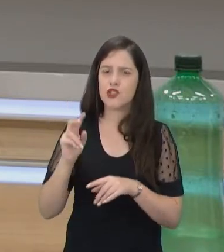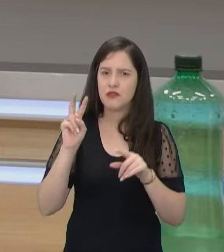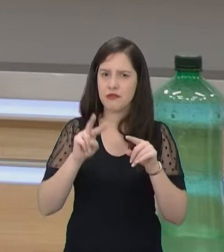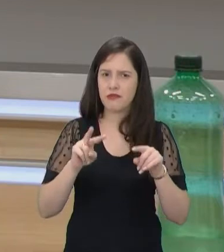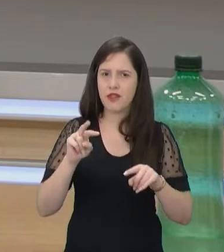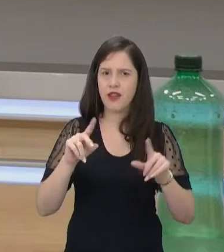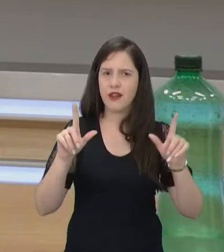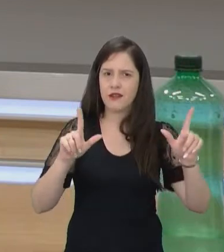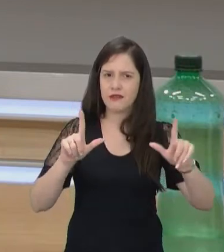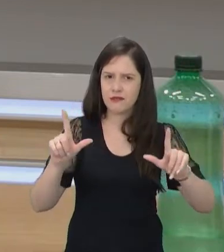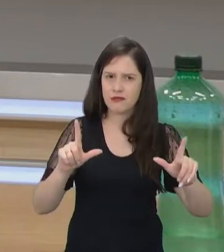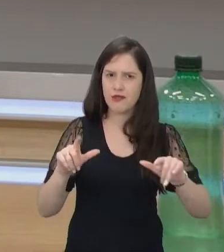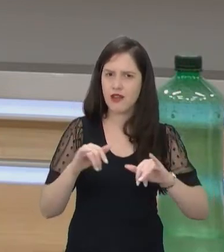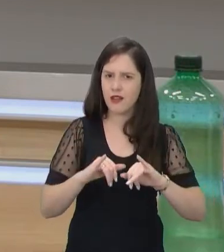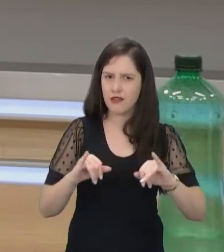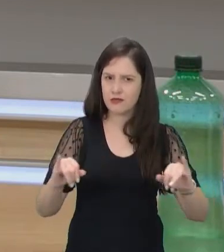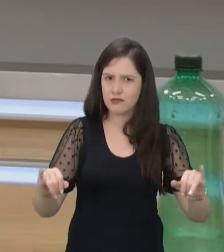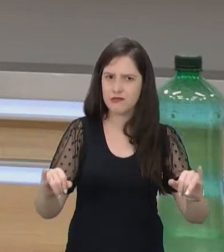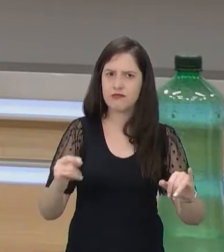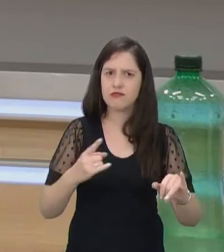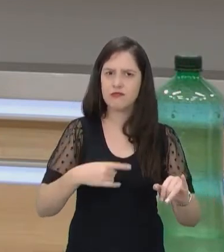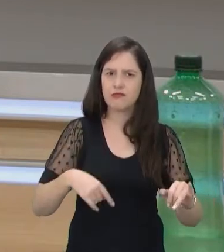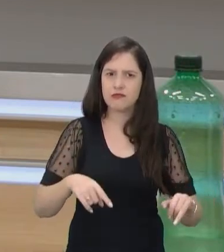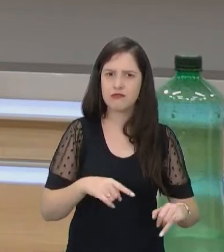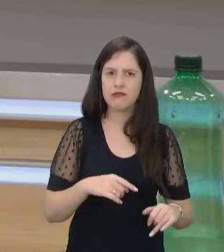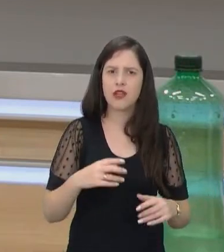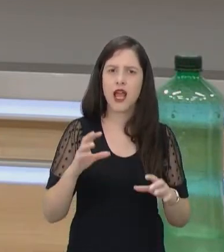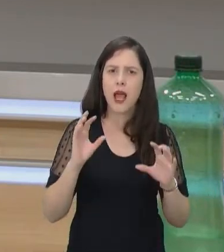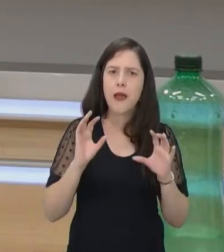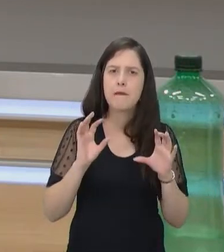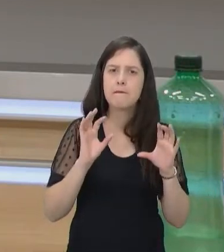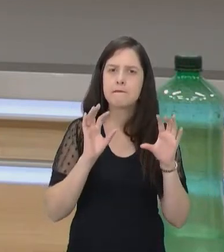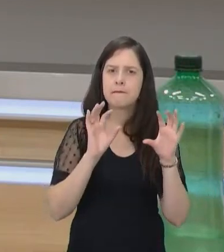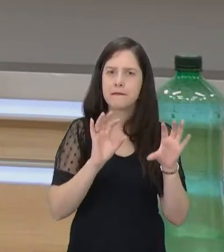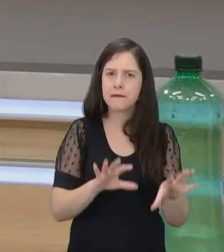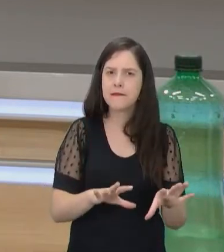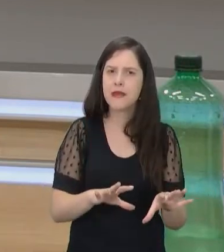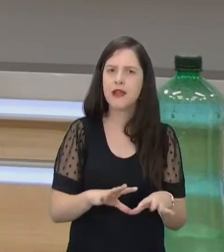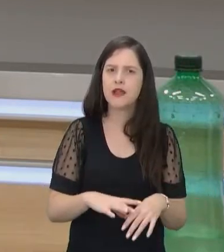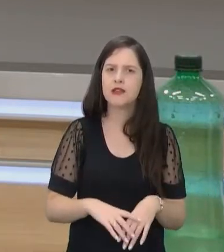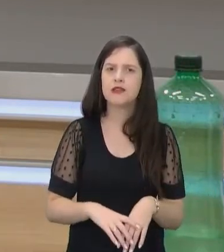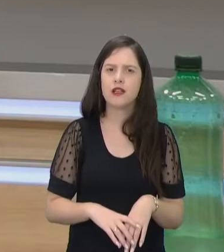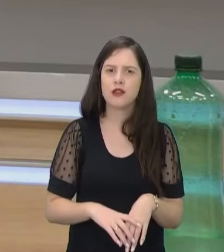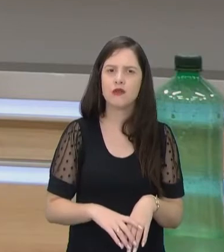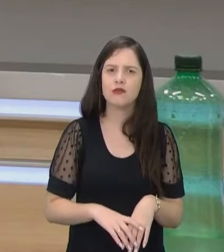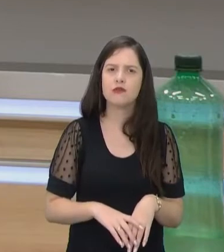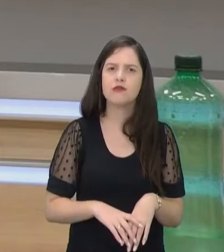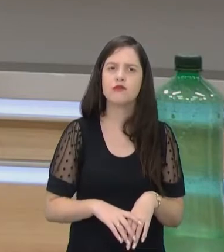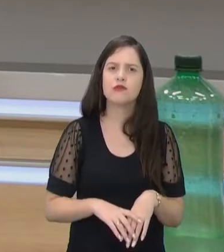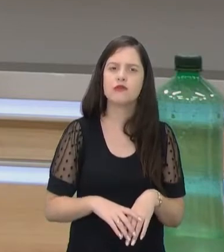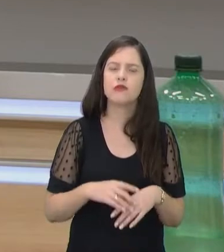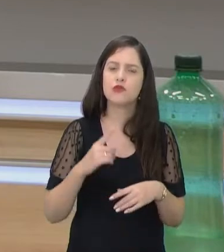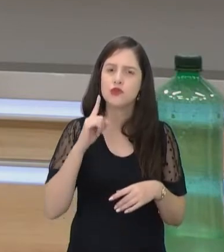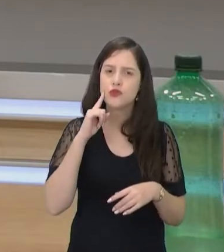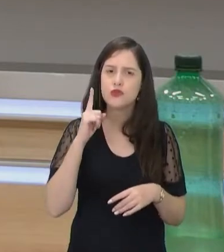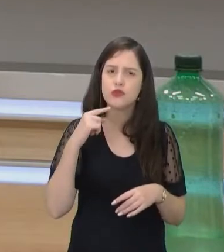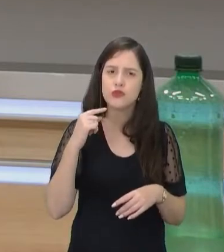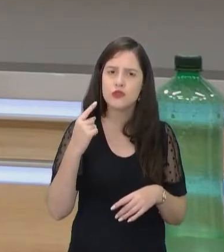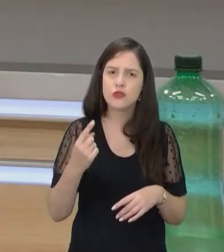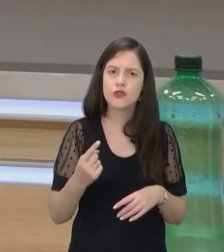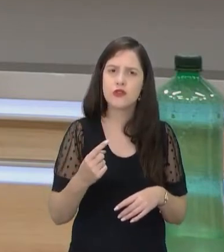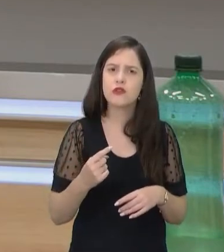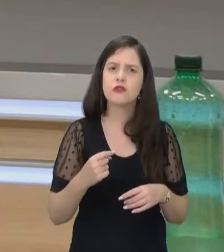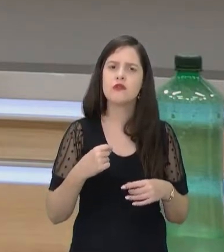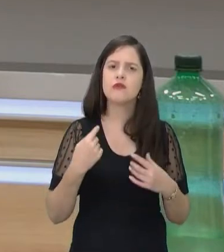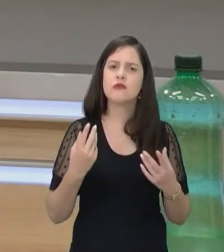outra espécie entrou em extinção, outra espécie está ameaçada de extinção, a gente fala, tá ameaçada. Porque já virou algo tão normal do nosso dia a dia de ouvir isso que a gente não entende a